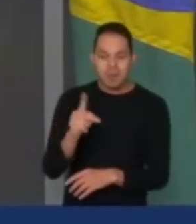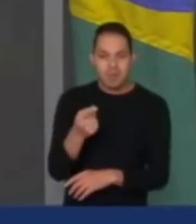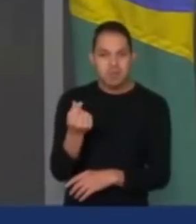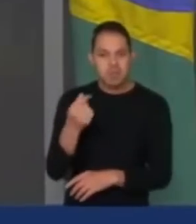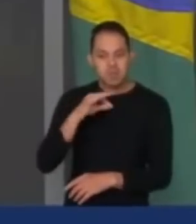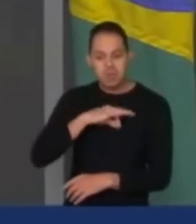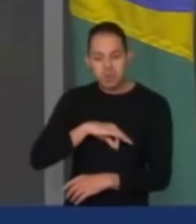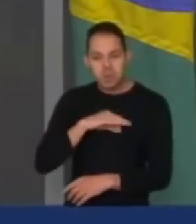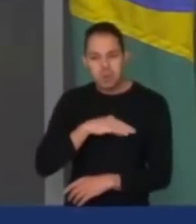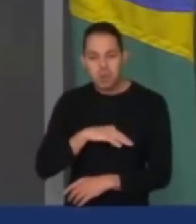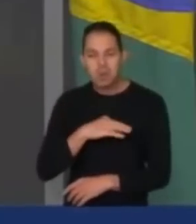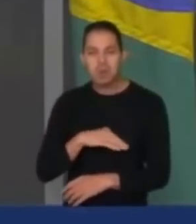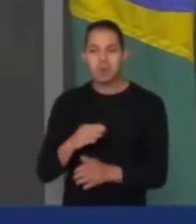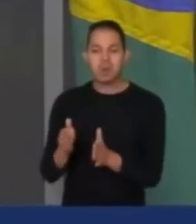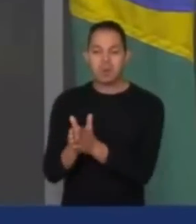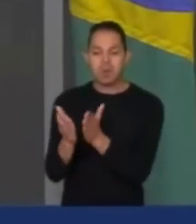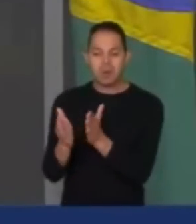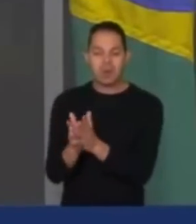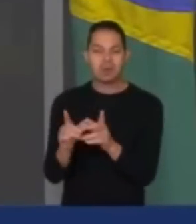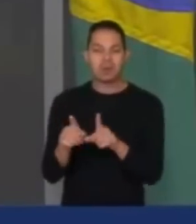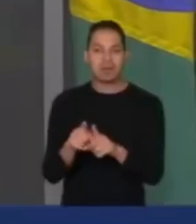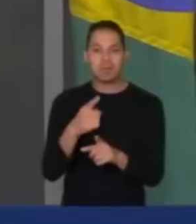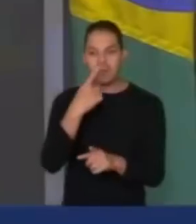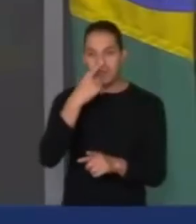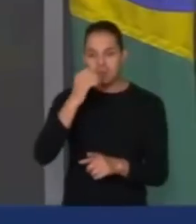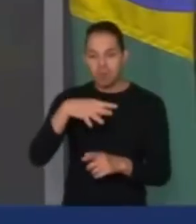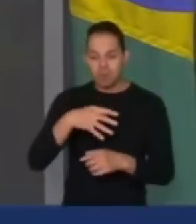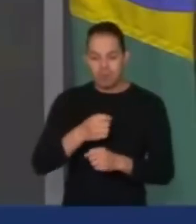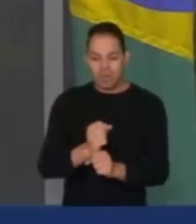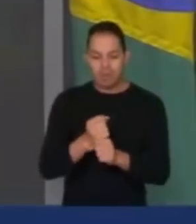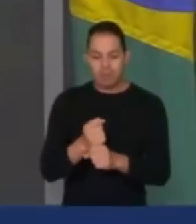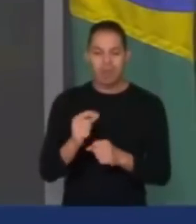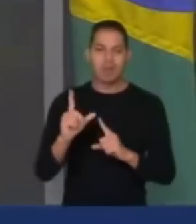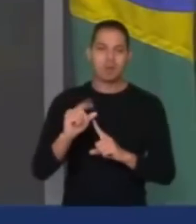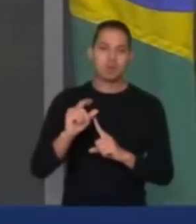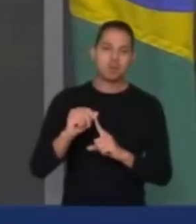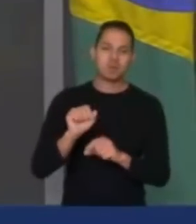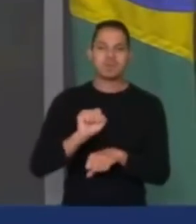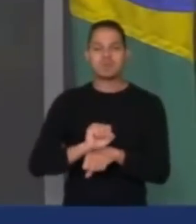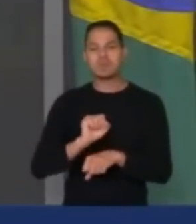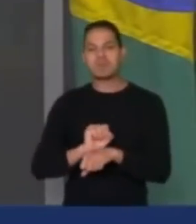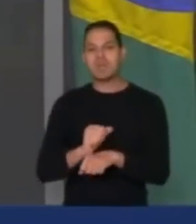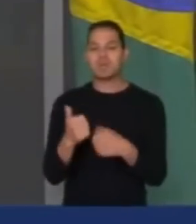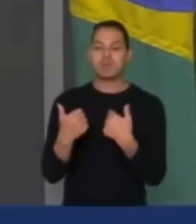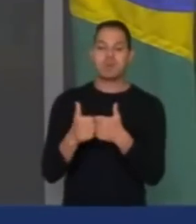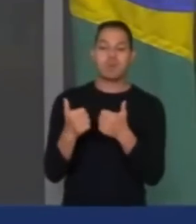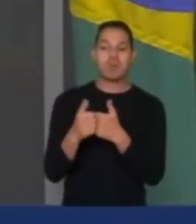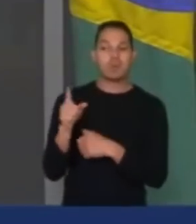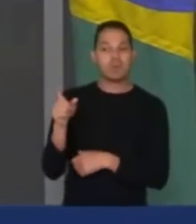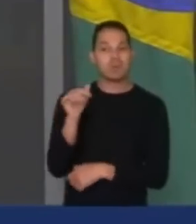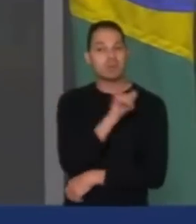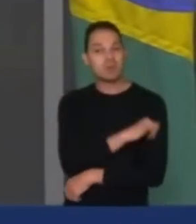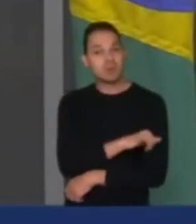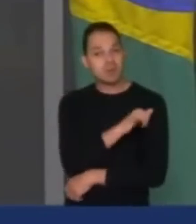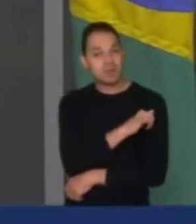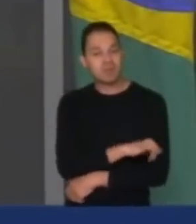da empregada doméstica que está no ponto de ônibus da Ilha do Governador no Rio de Janeiro